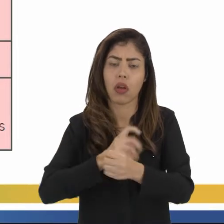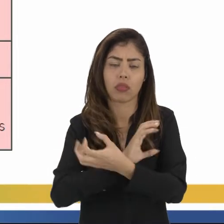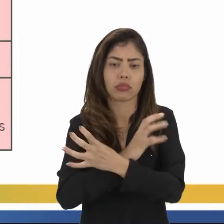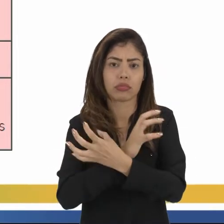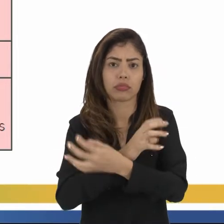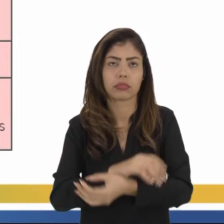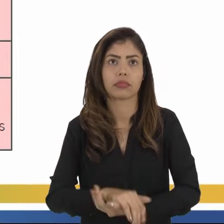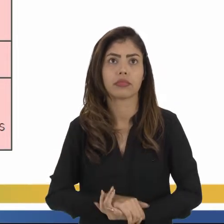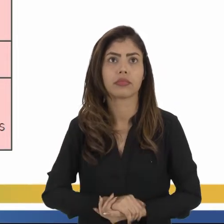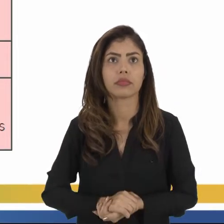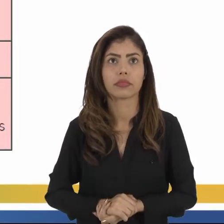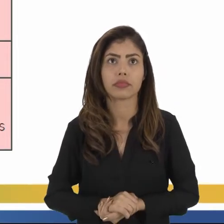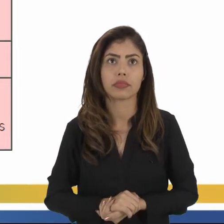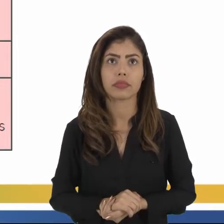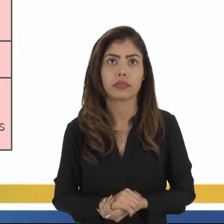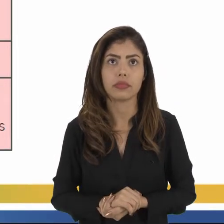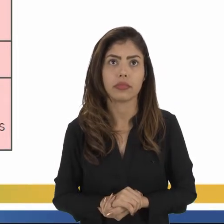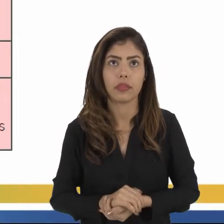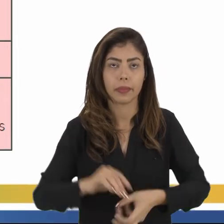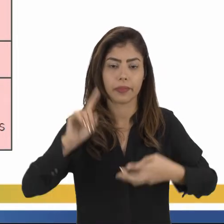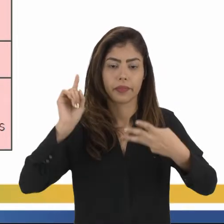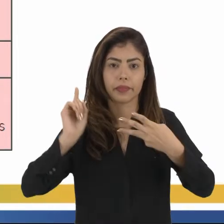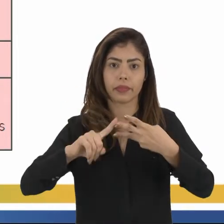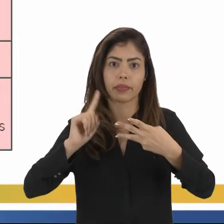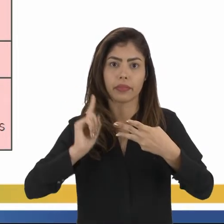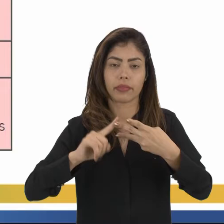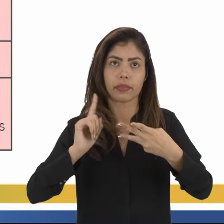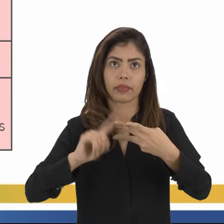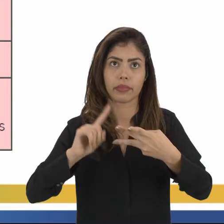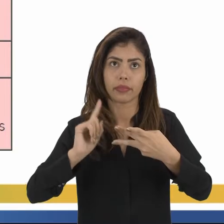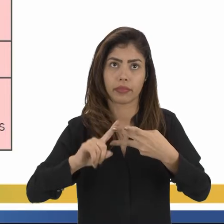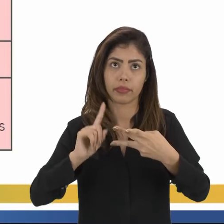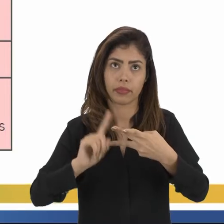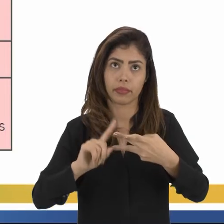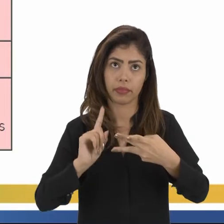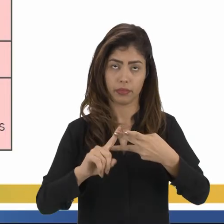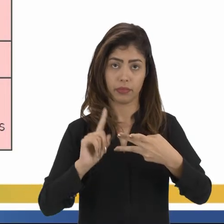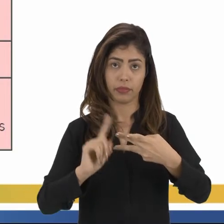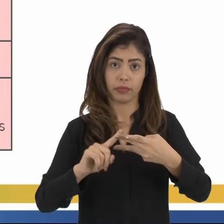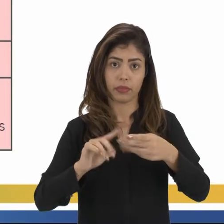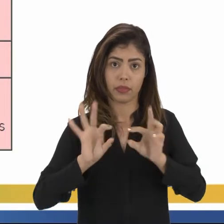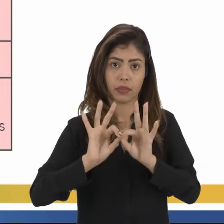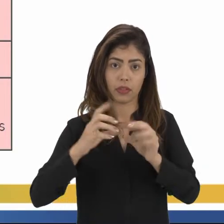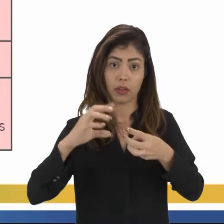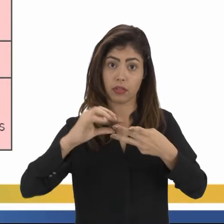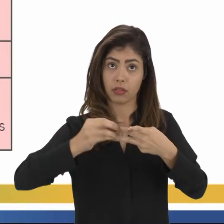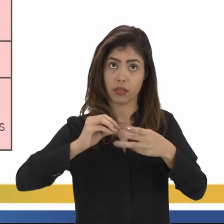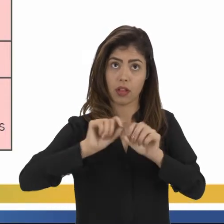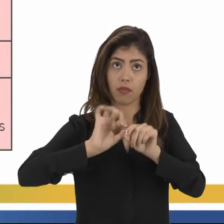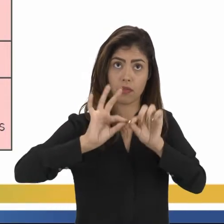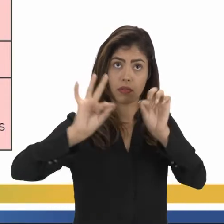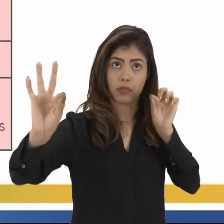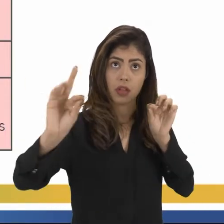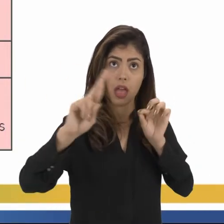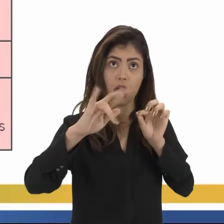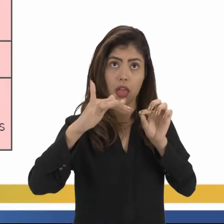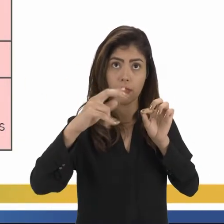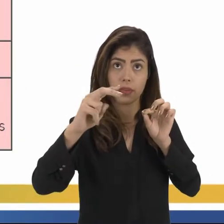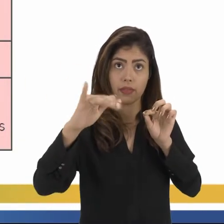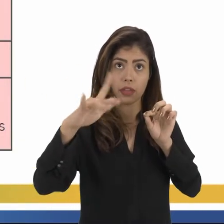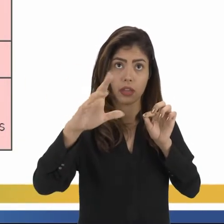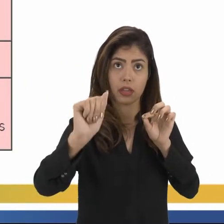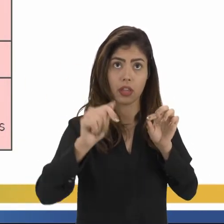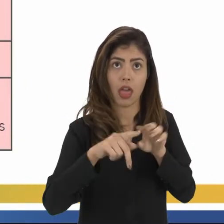nossos ossos. Tecido muscular estriado cardíaco, suas células são alongadas e